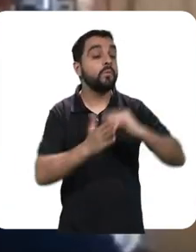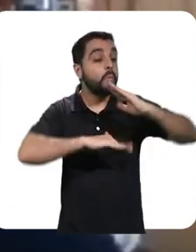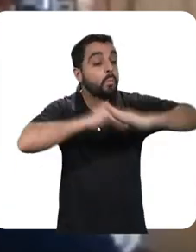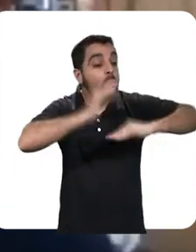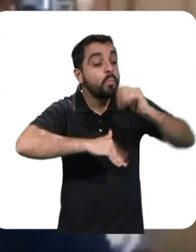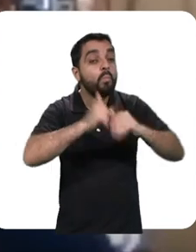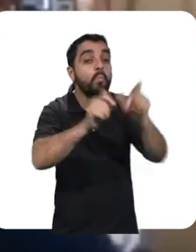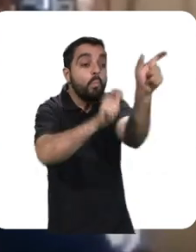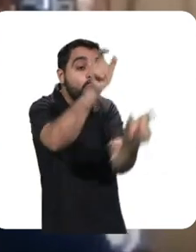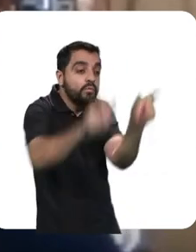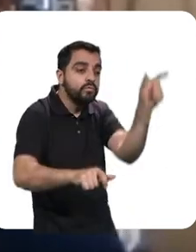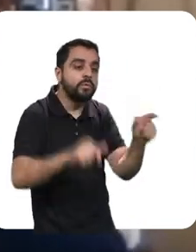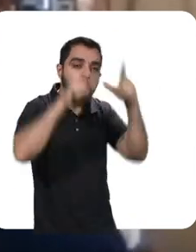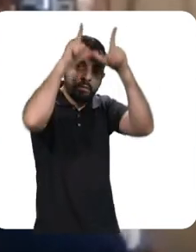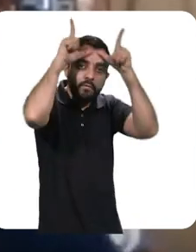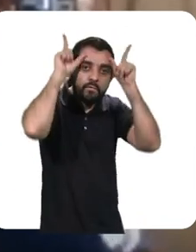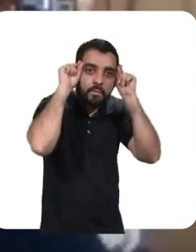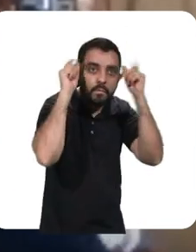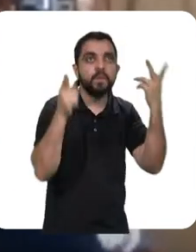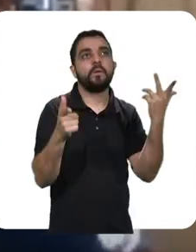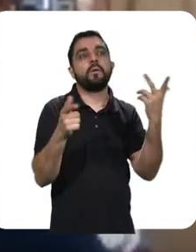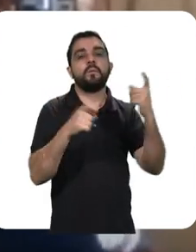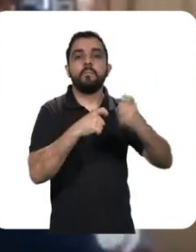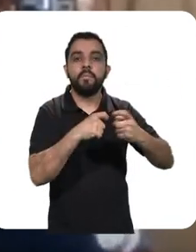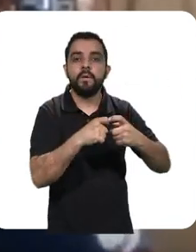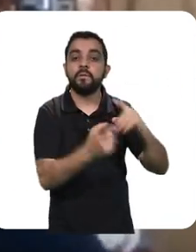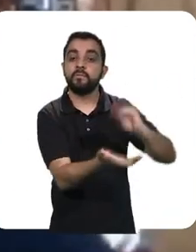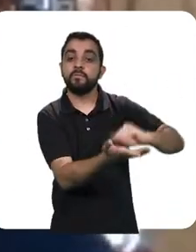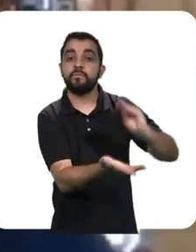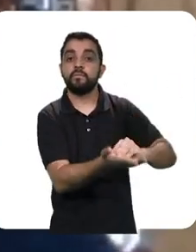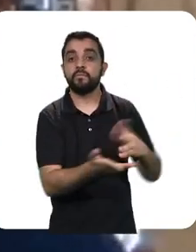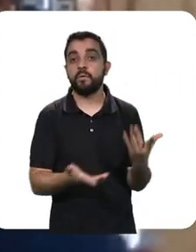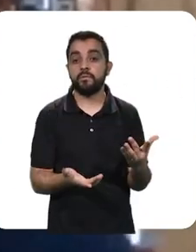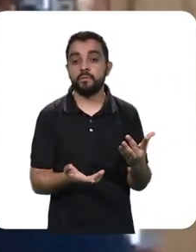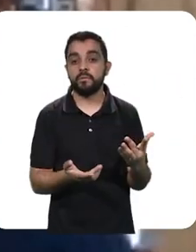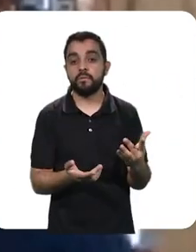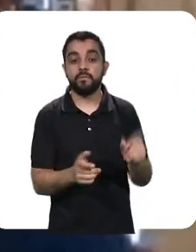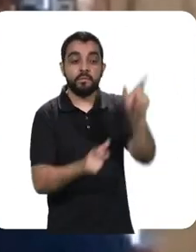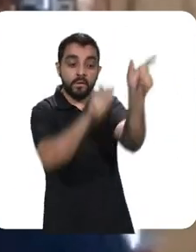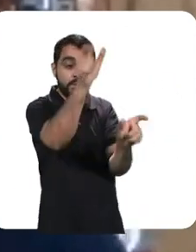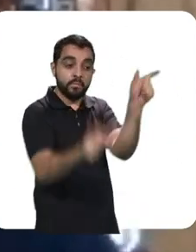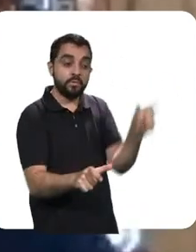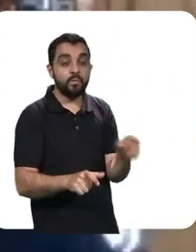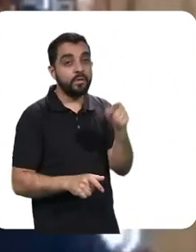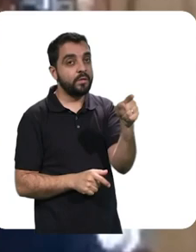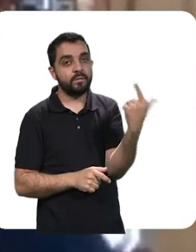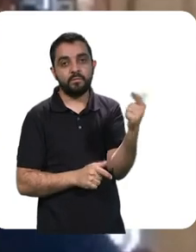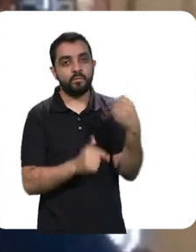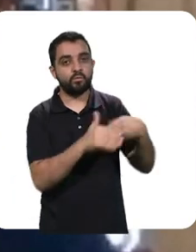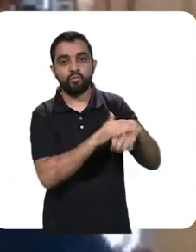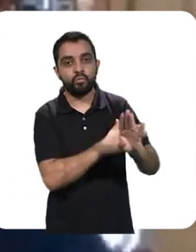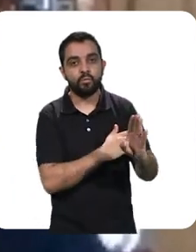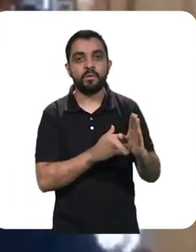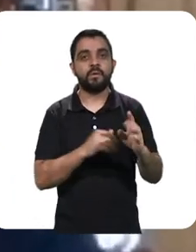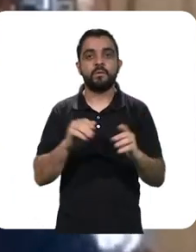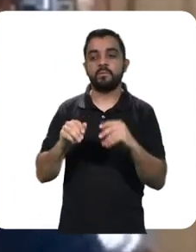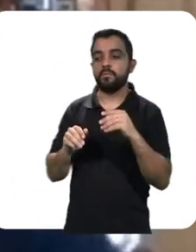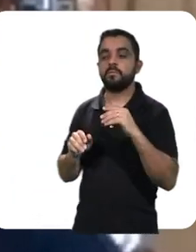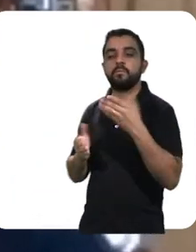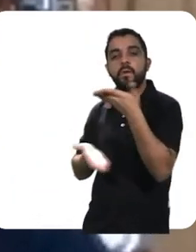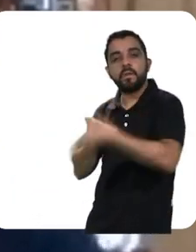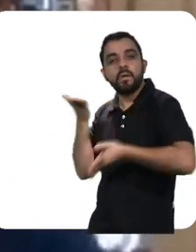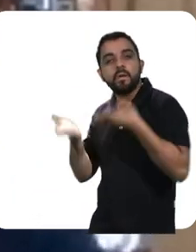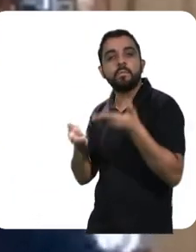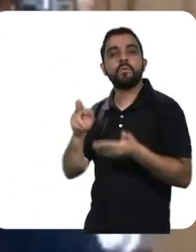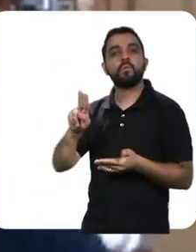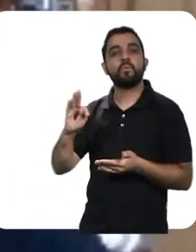saúde, né? Então, você transformar uma pessoa que não está habituada em trabalhar com terapia intensiva para fazê-lo